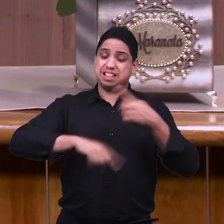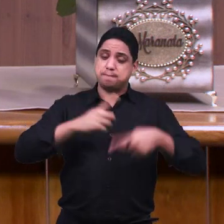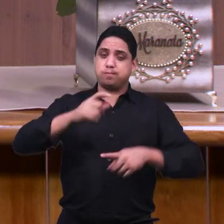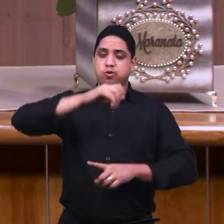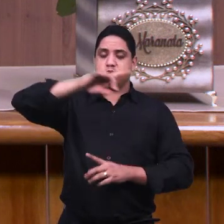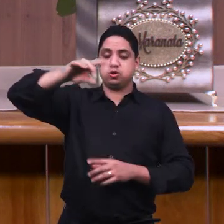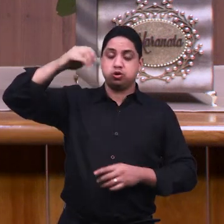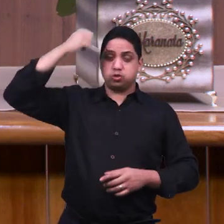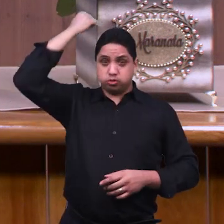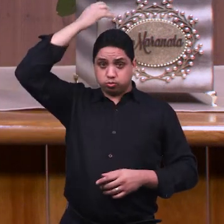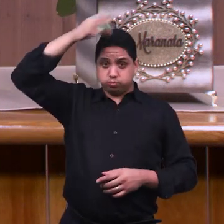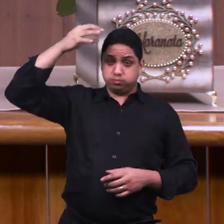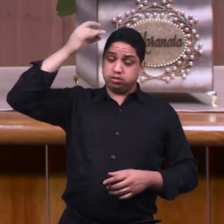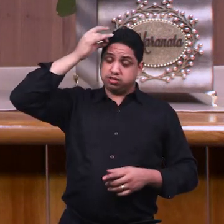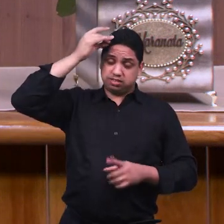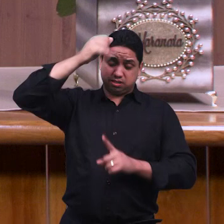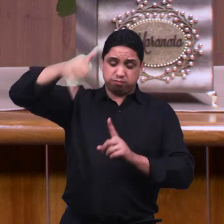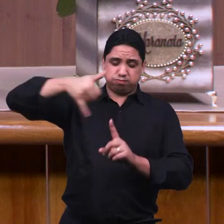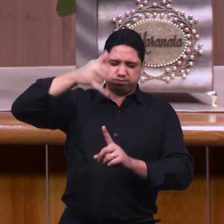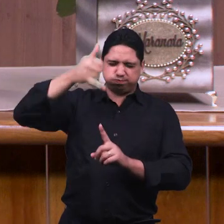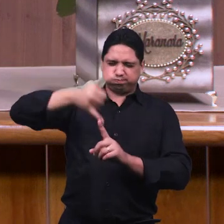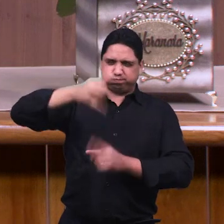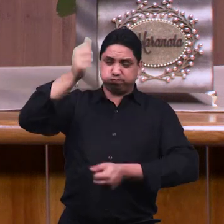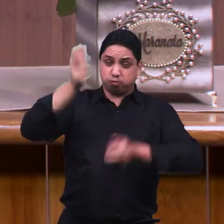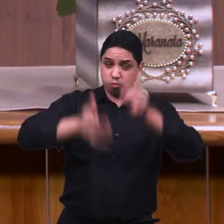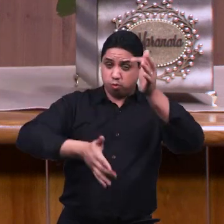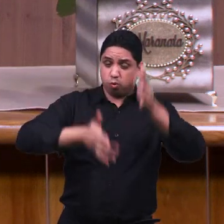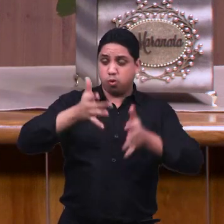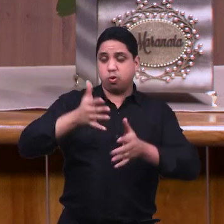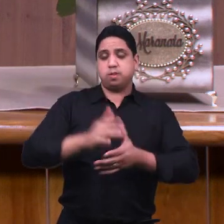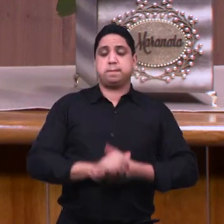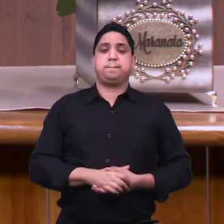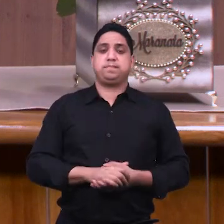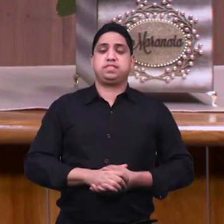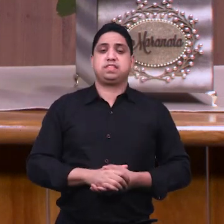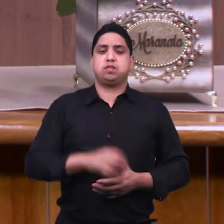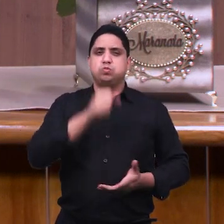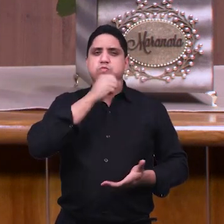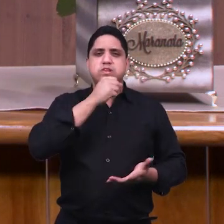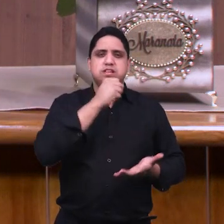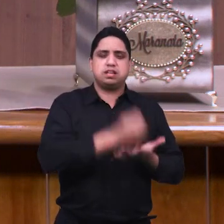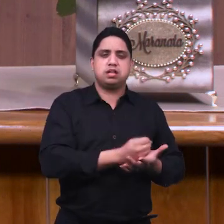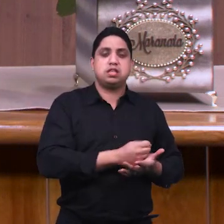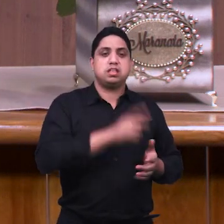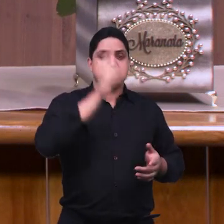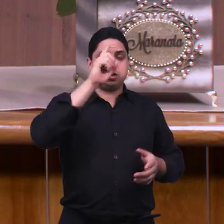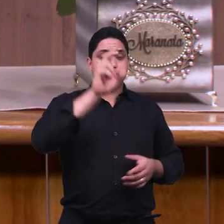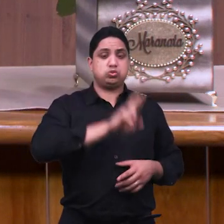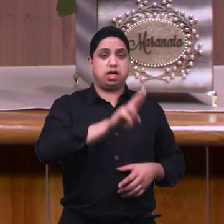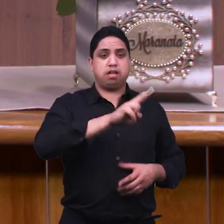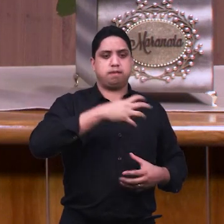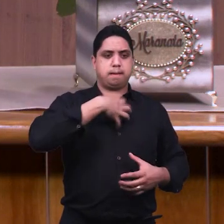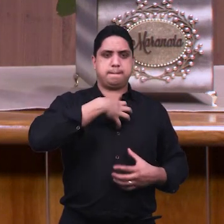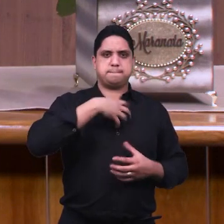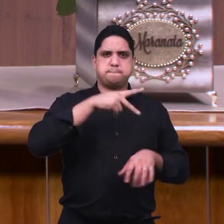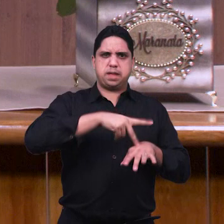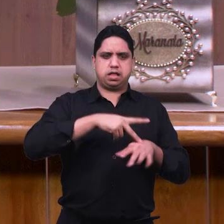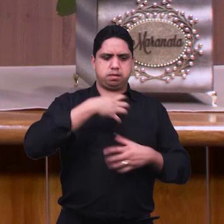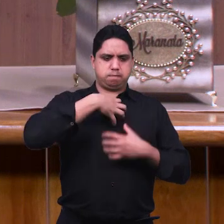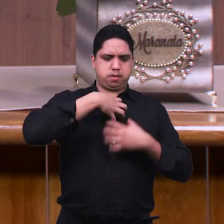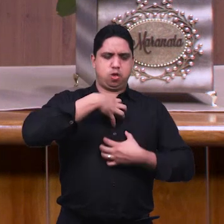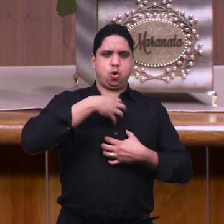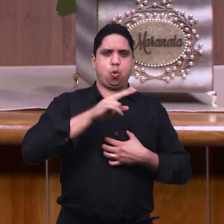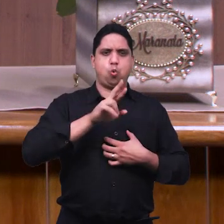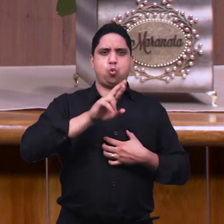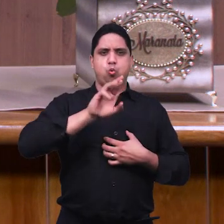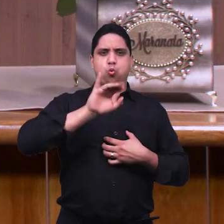Velho Testamento, Deus usava ali aquelas pedras de Urim e Tumim, que eram as pedras no peitoral do